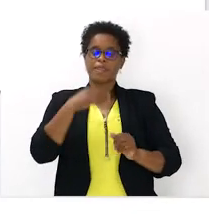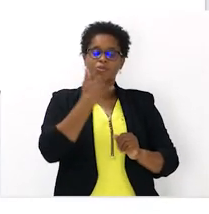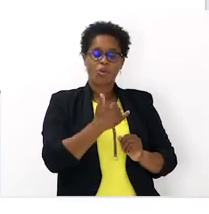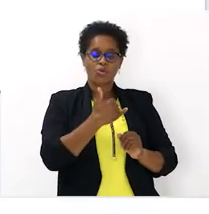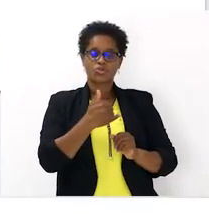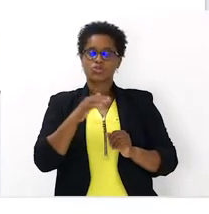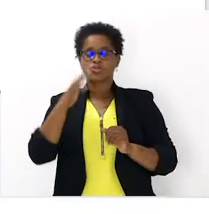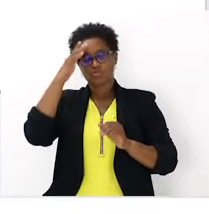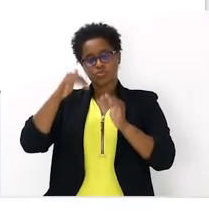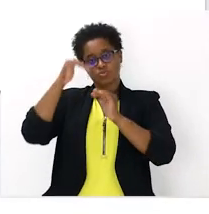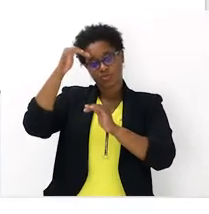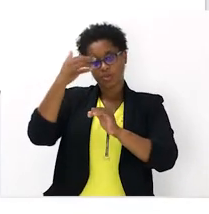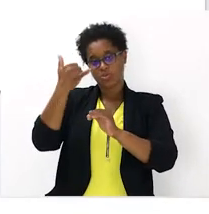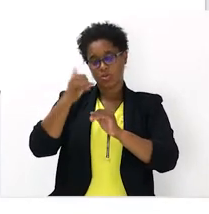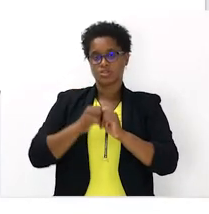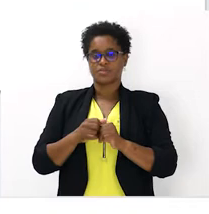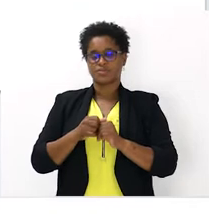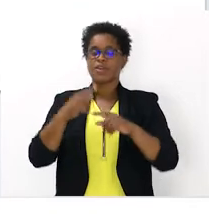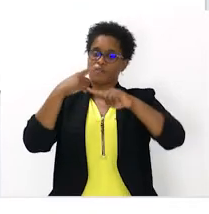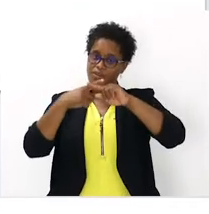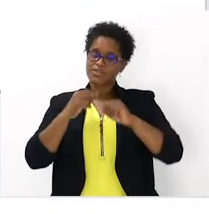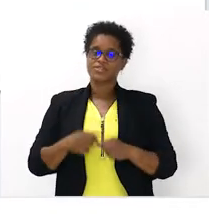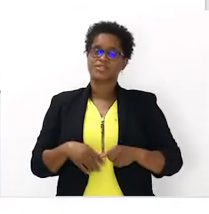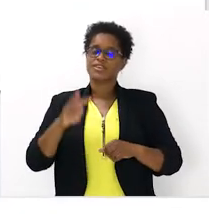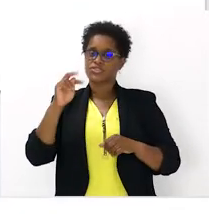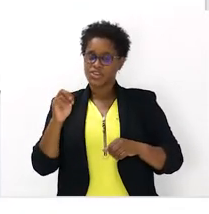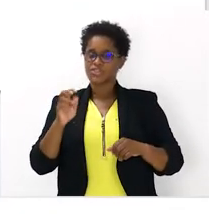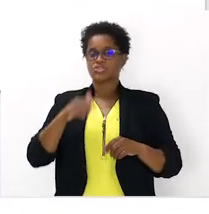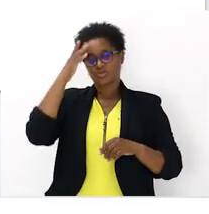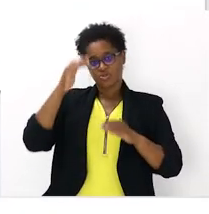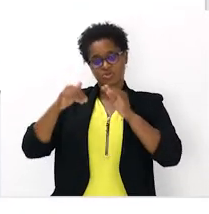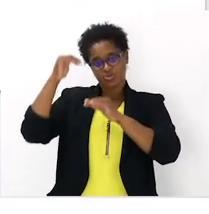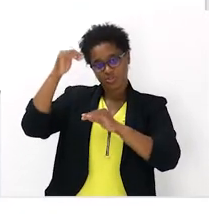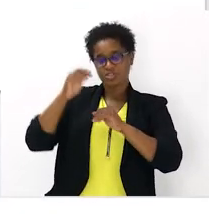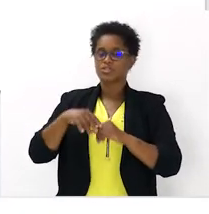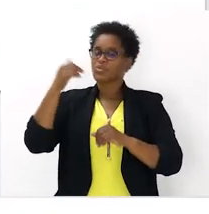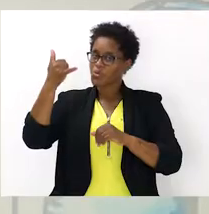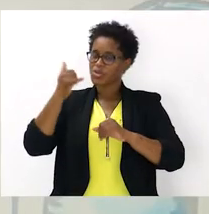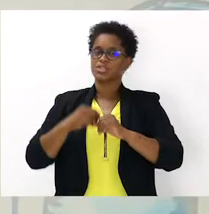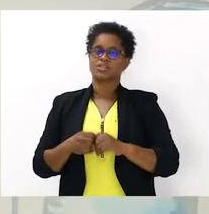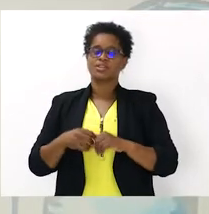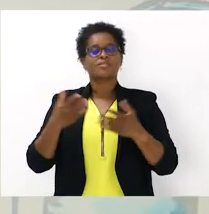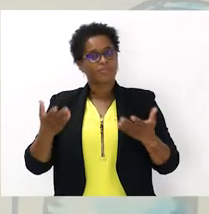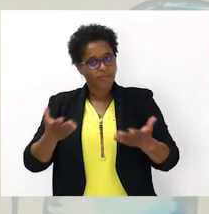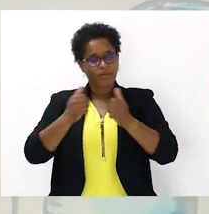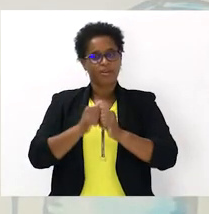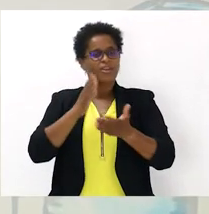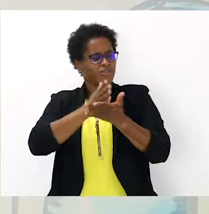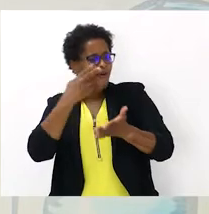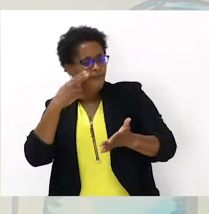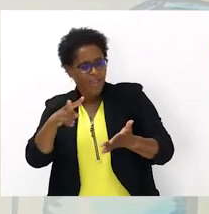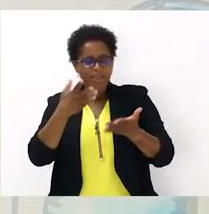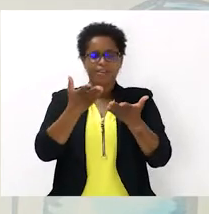2 dispõe-te 2 vezes 3 dispõe-te 2. Ora bem, basta ver